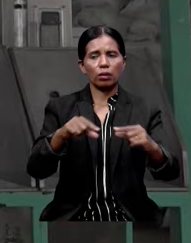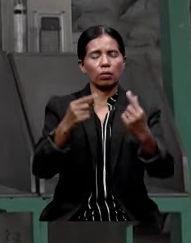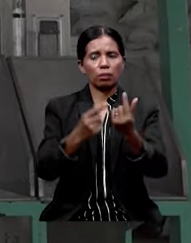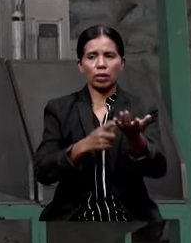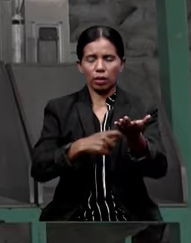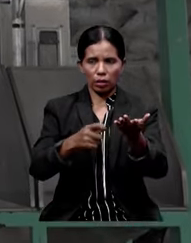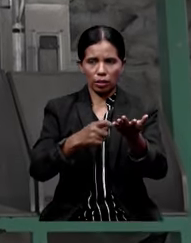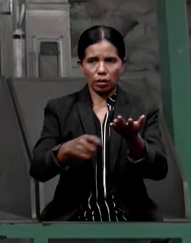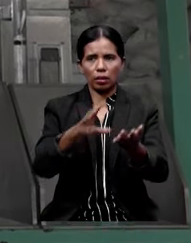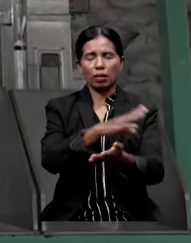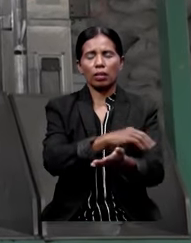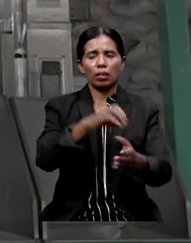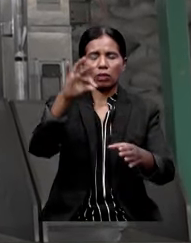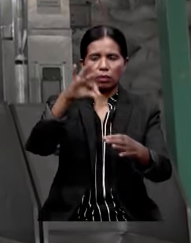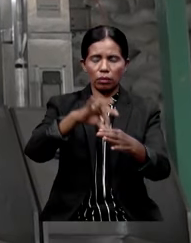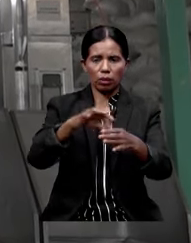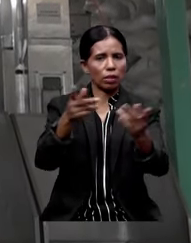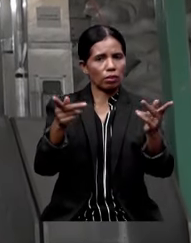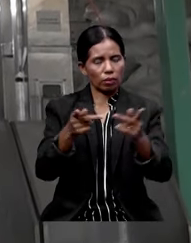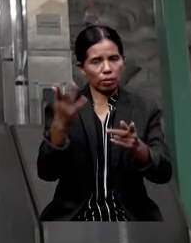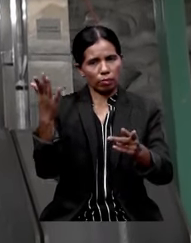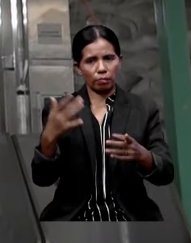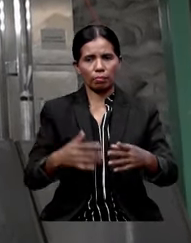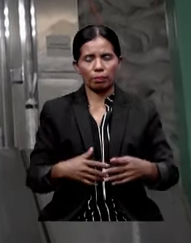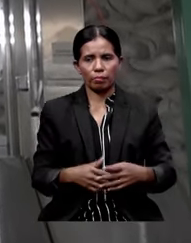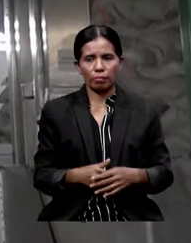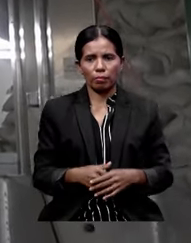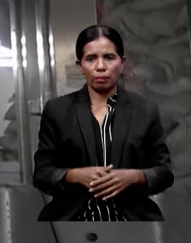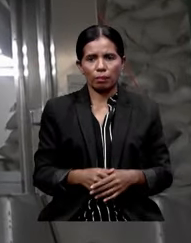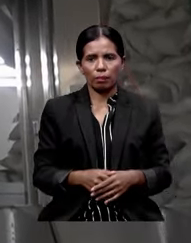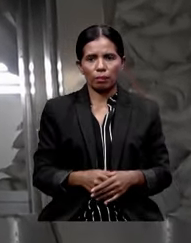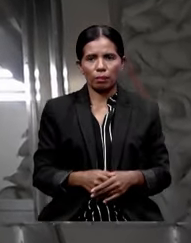teknika Petrosida Kuda e arene. Adriano Verdial, Zemedo Santos, Ziemen.